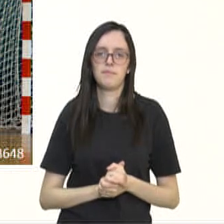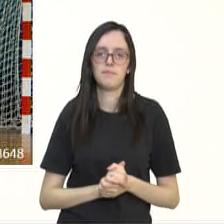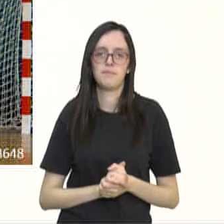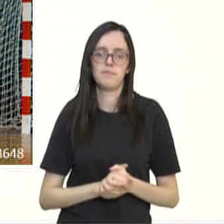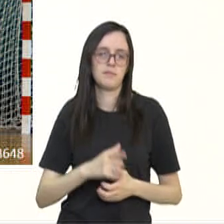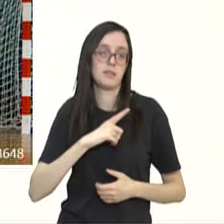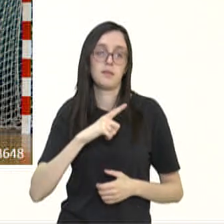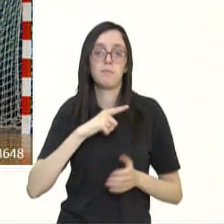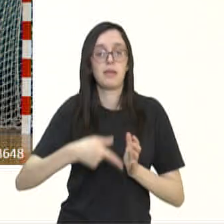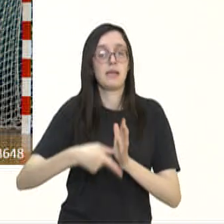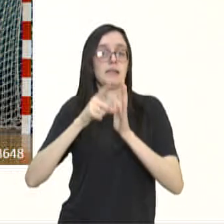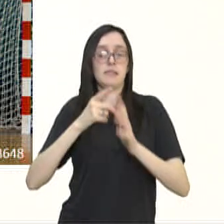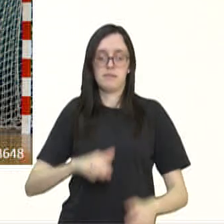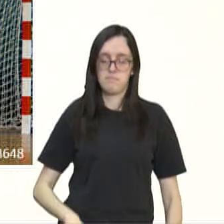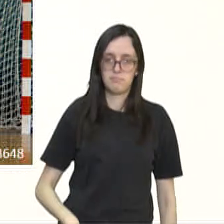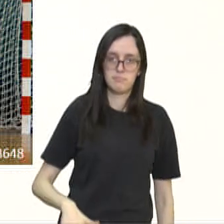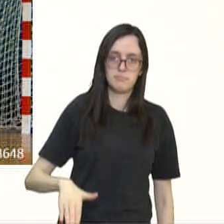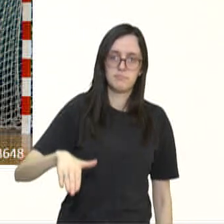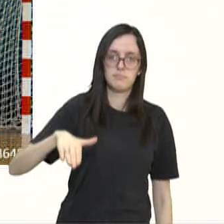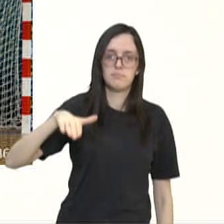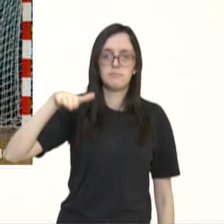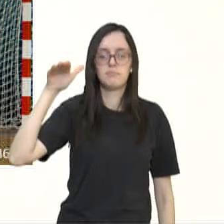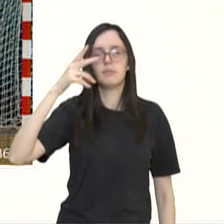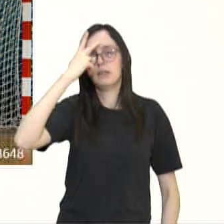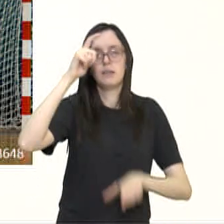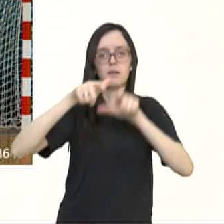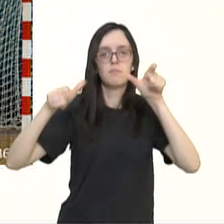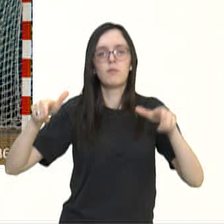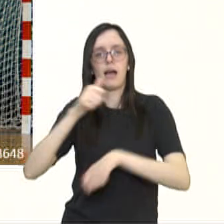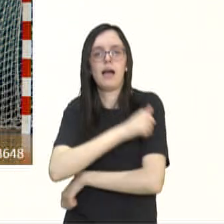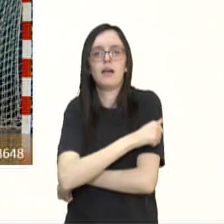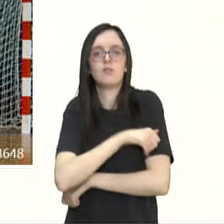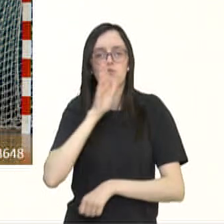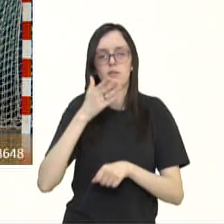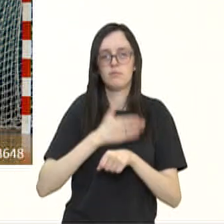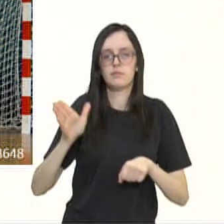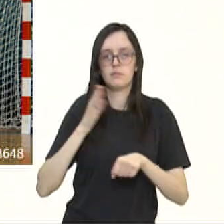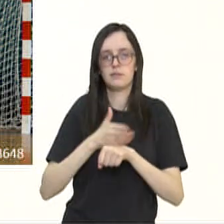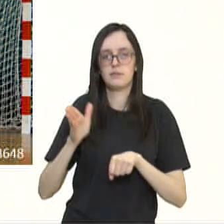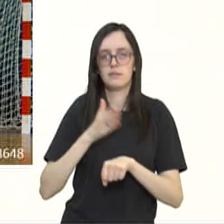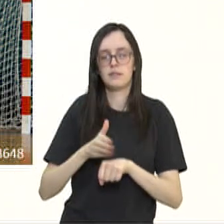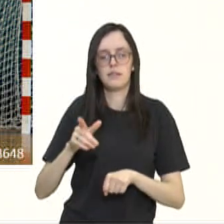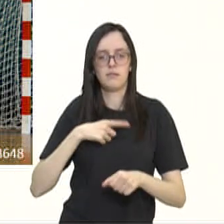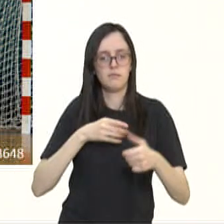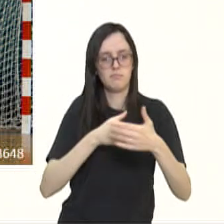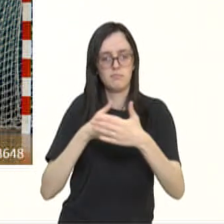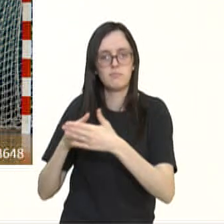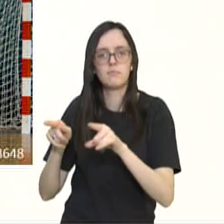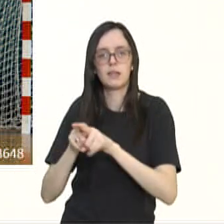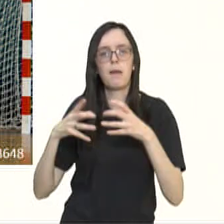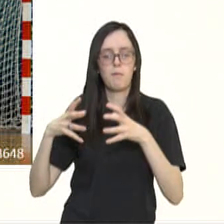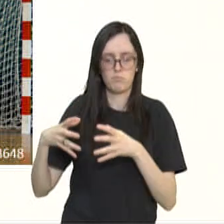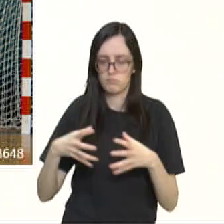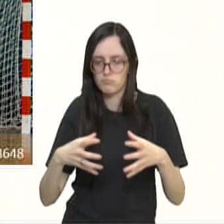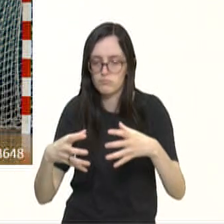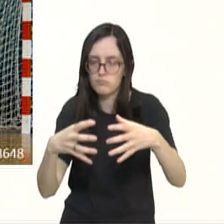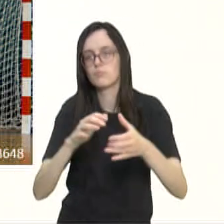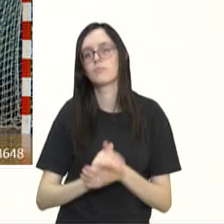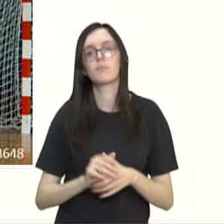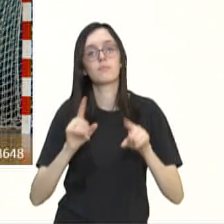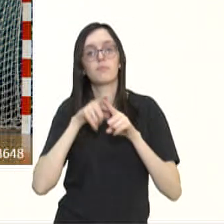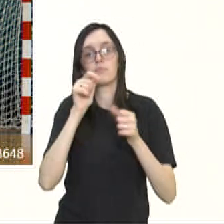os atletas nas intempéries, né? Então, se está chovendo, se está nevando, não importa, né, estão protegidos. E num